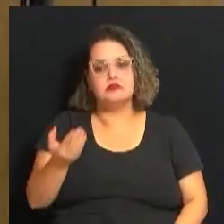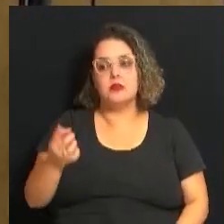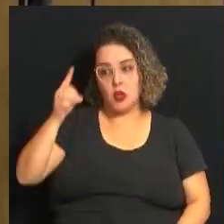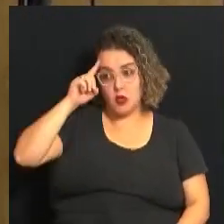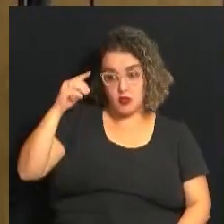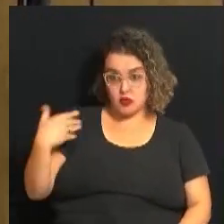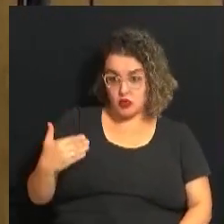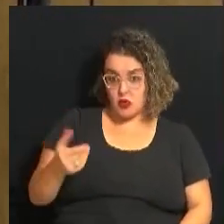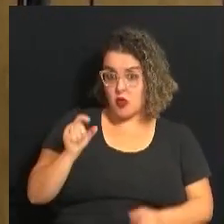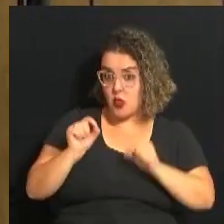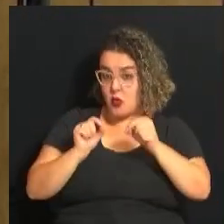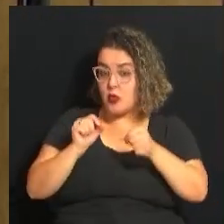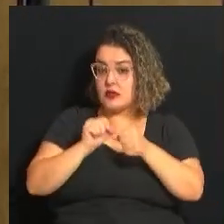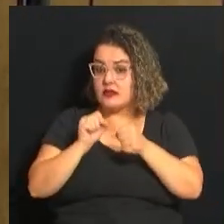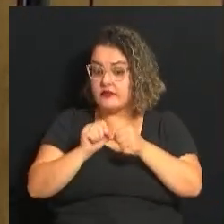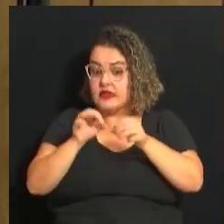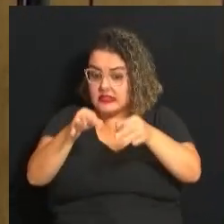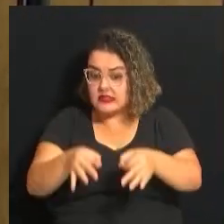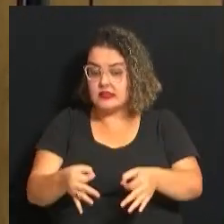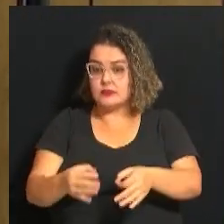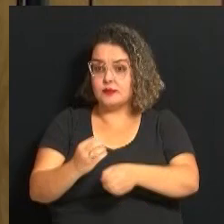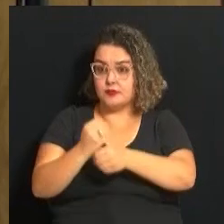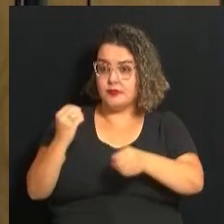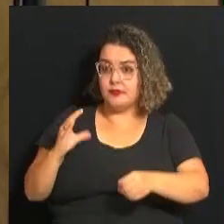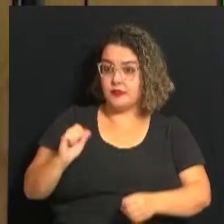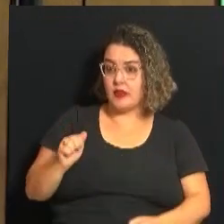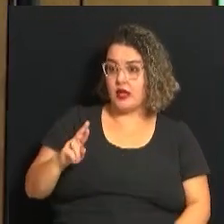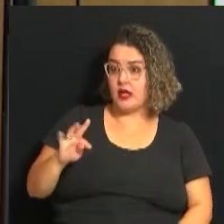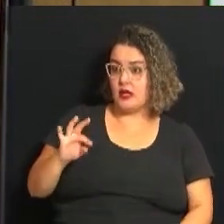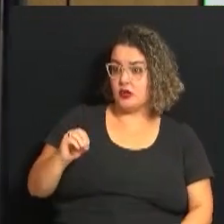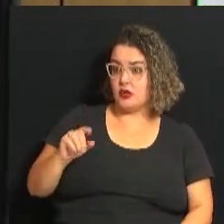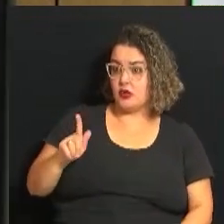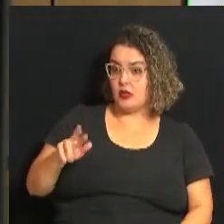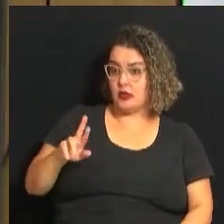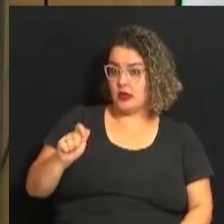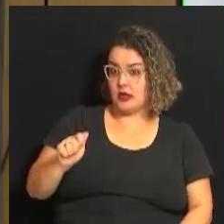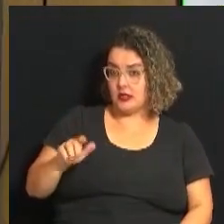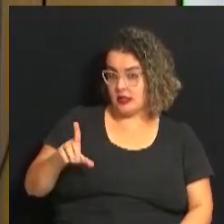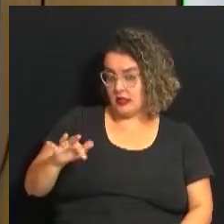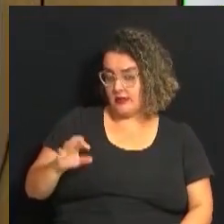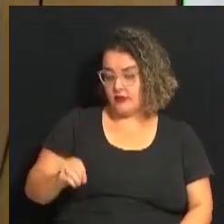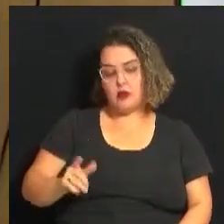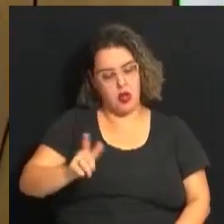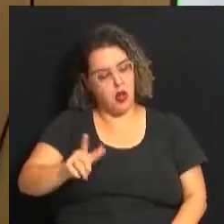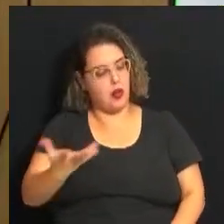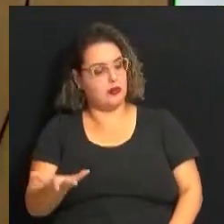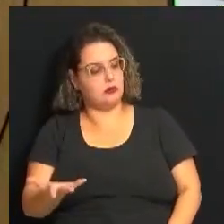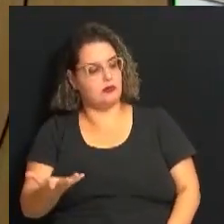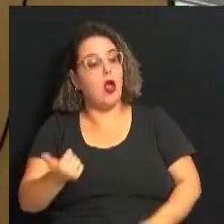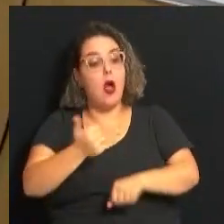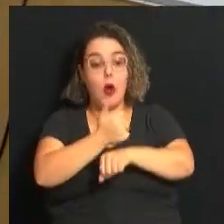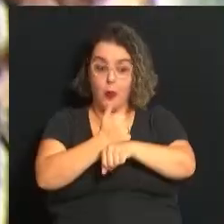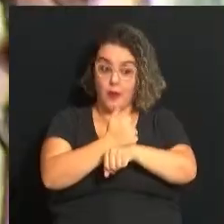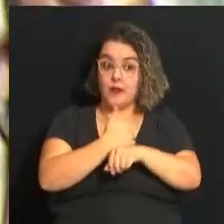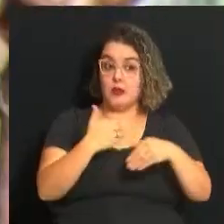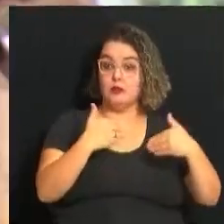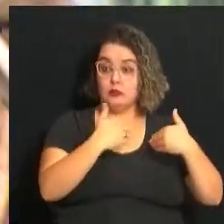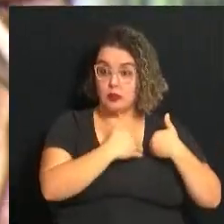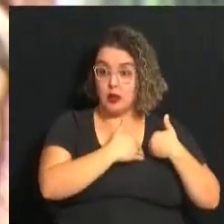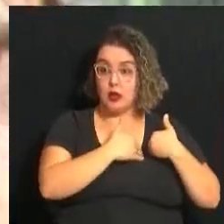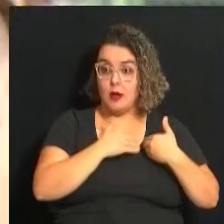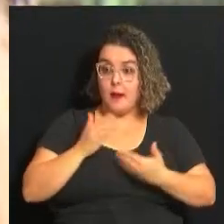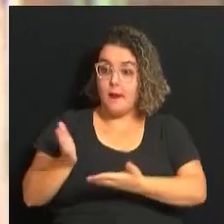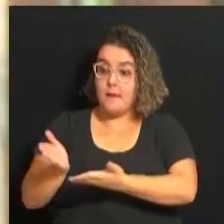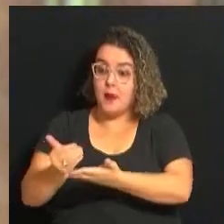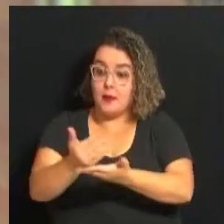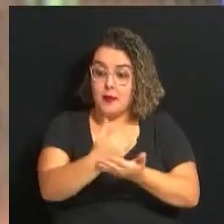faz exatamente um engenheiro cartógrafo. Claro. Bom, o cartógrafo ele é o profissional responsável por coletar dados